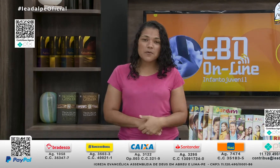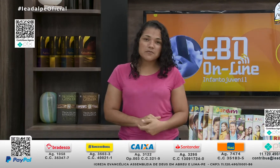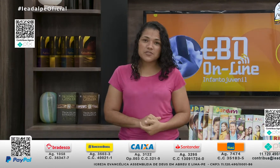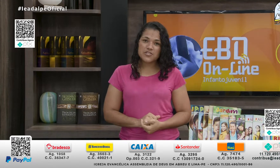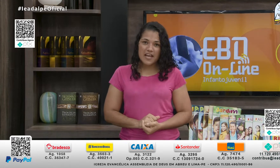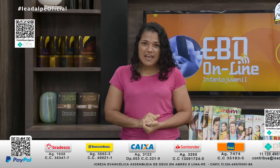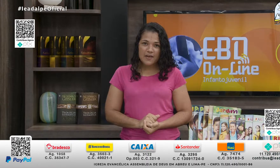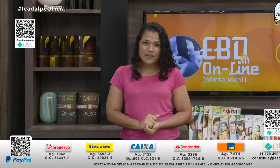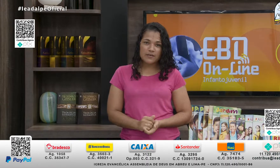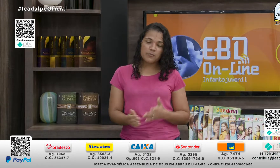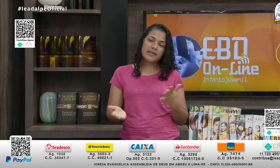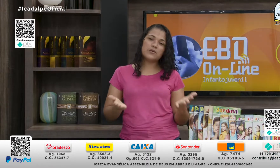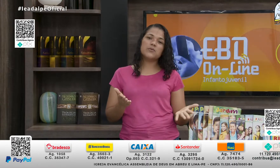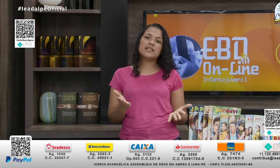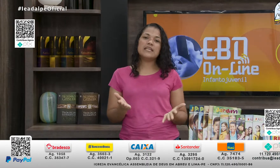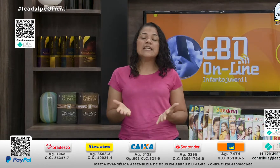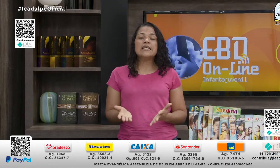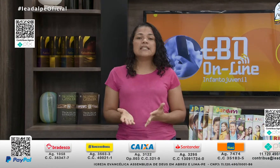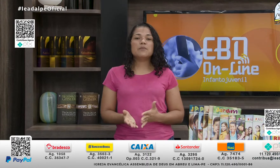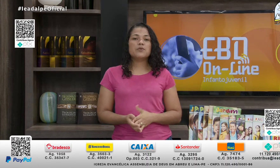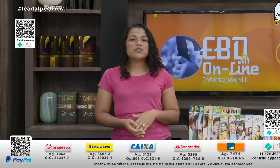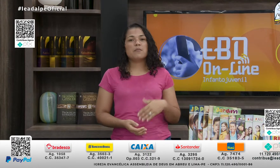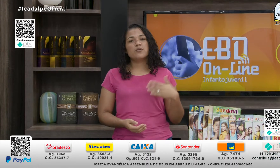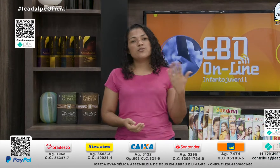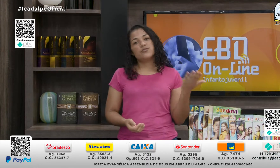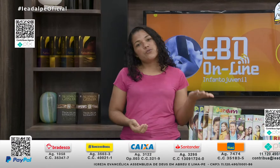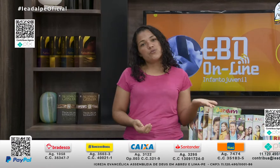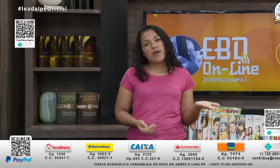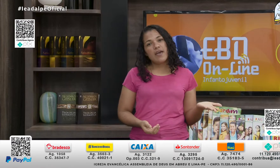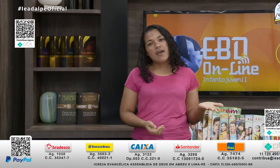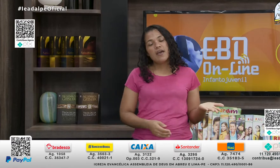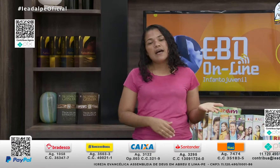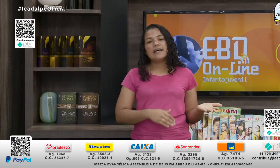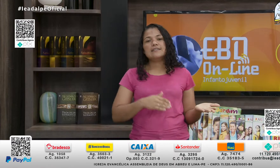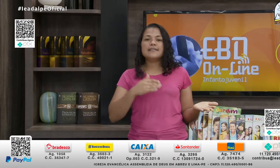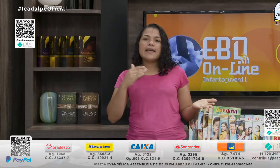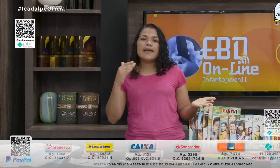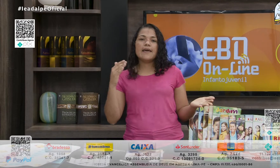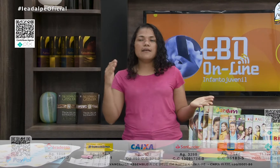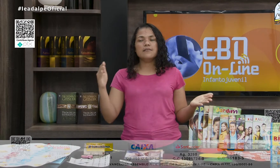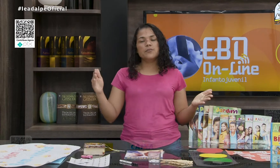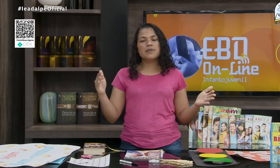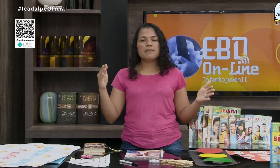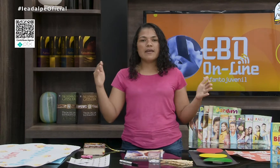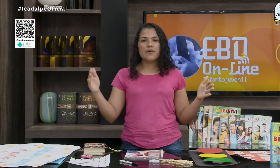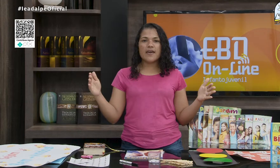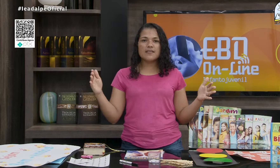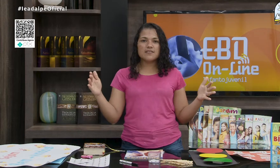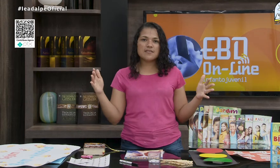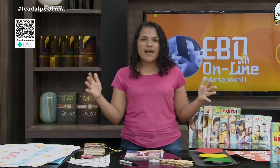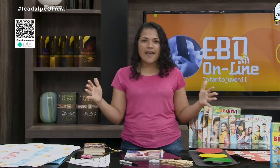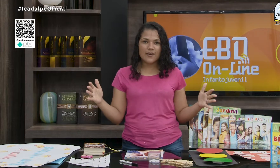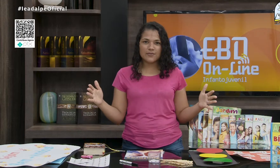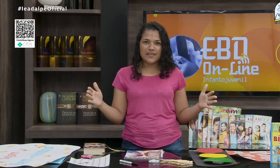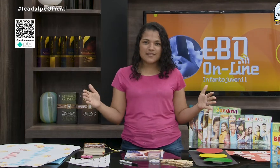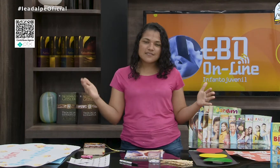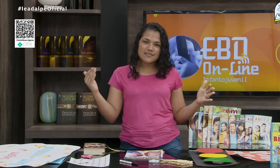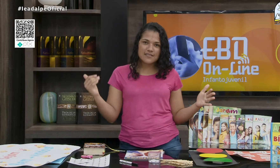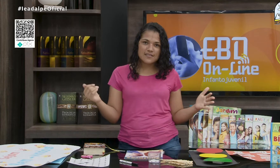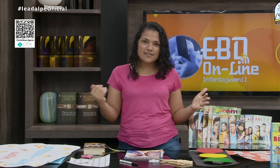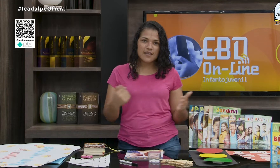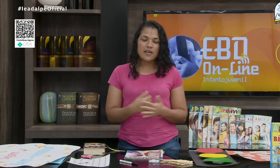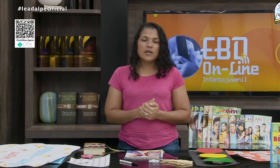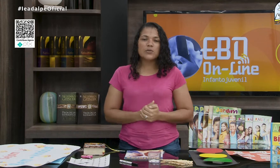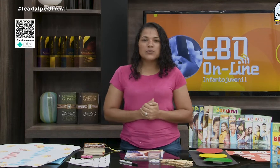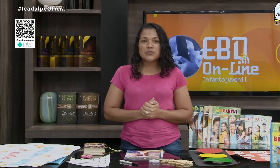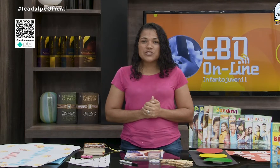né, o povo de Israel. É um período ali depois da morte de Josué até o primeiro rei de Israel, né? Antes